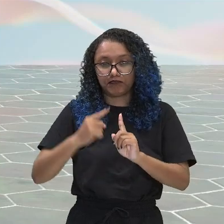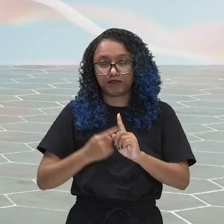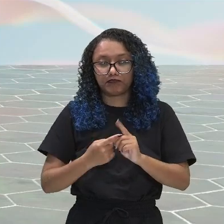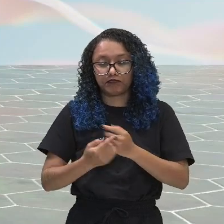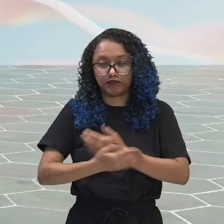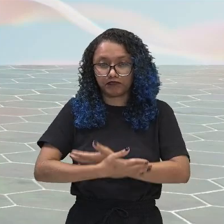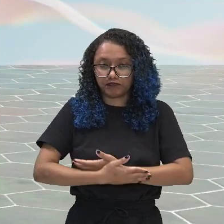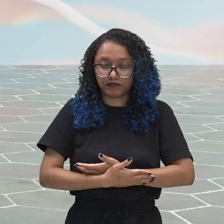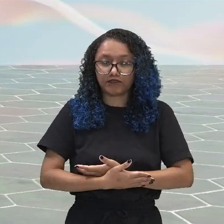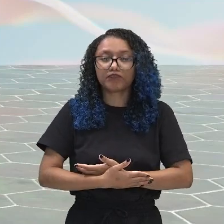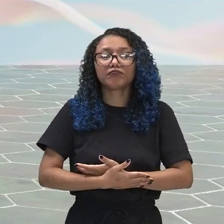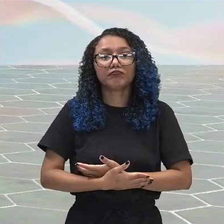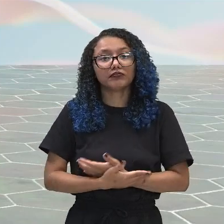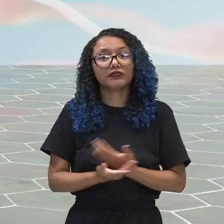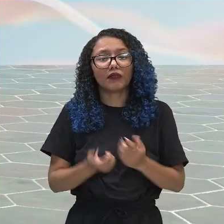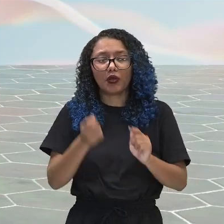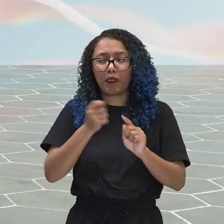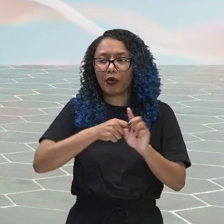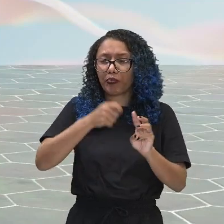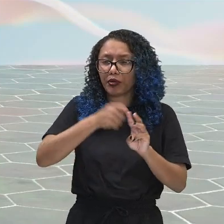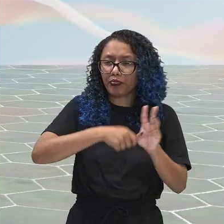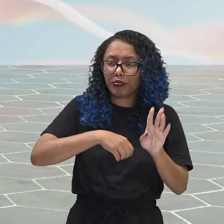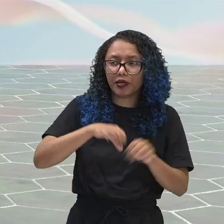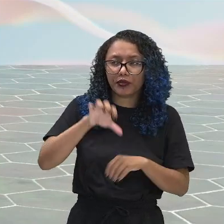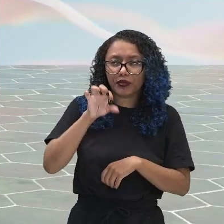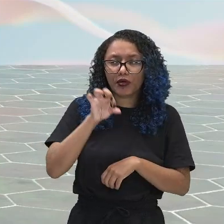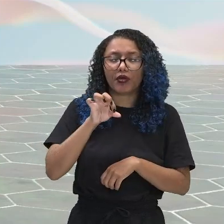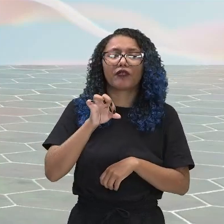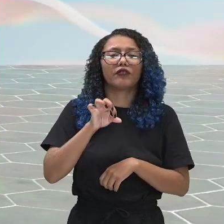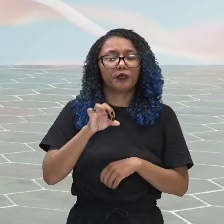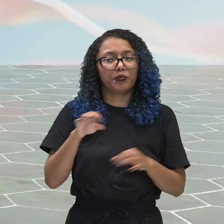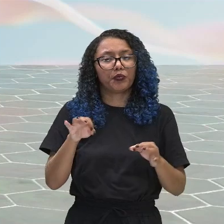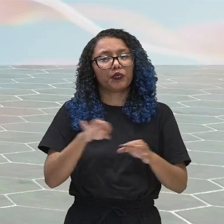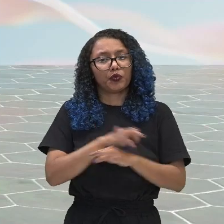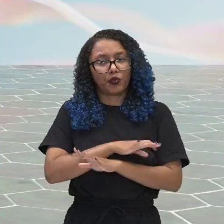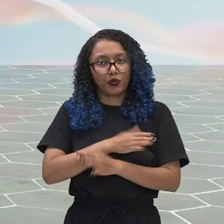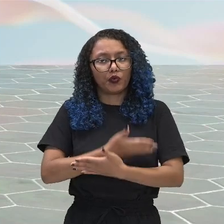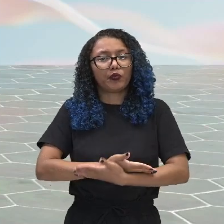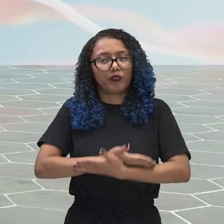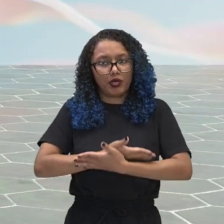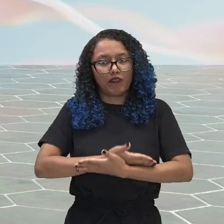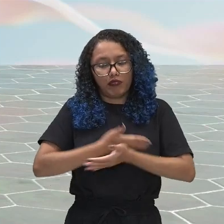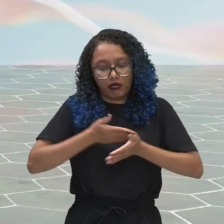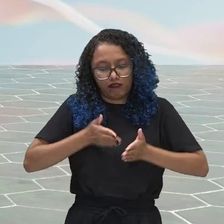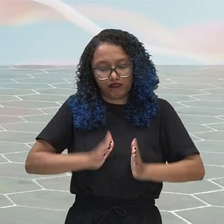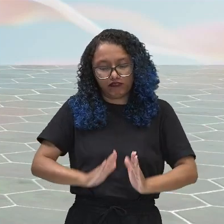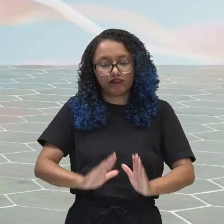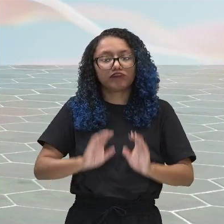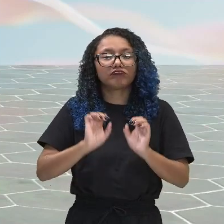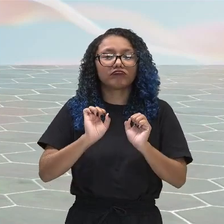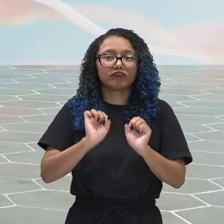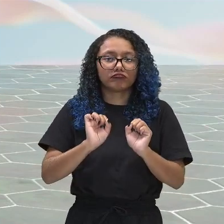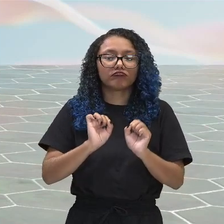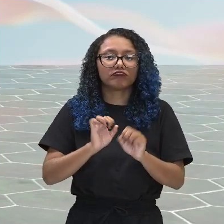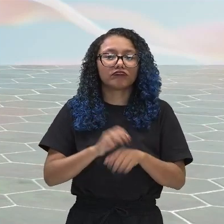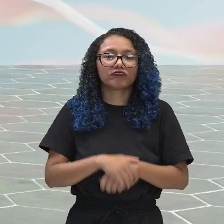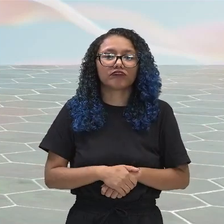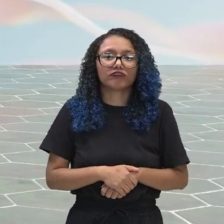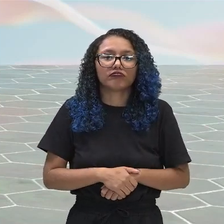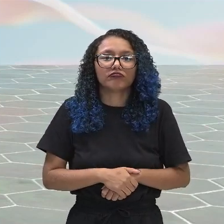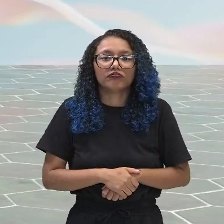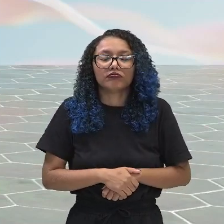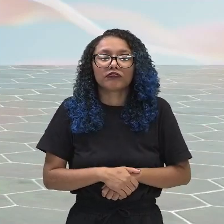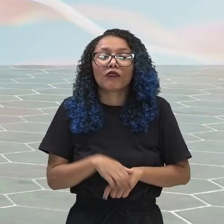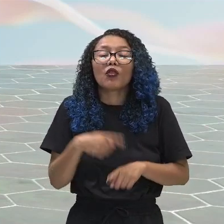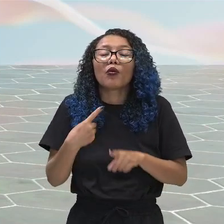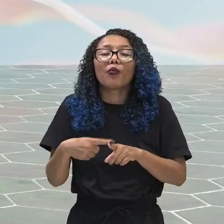de gestação, após 9 meses, né, vai nascer ali um bebê, fruto da maturação